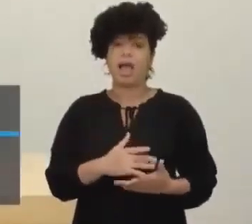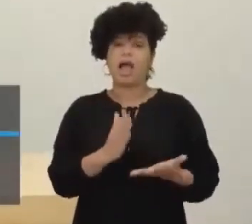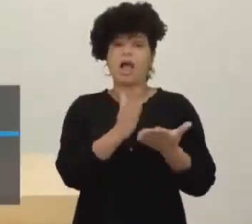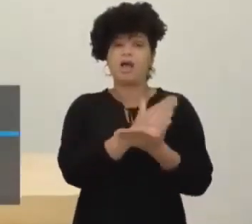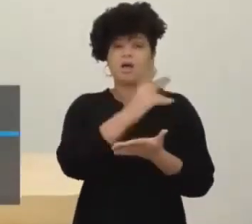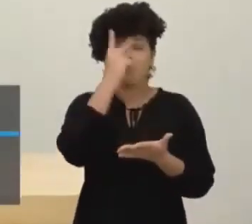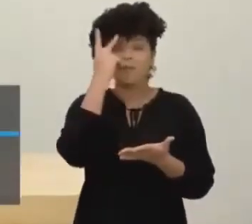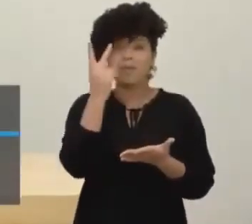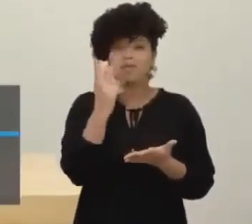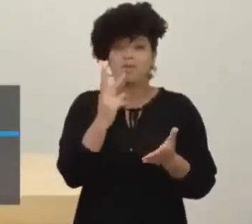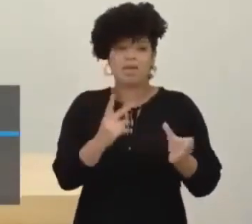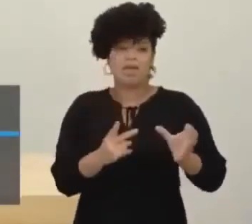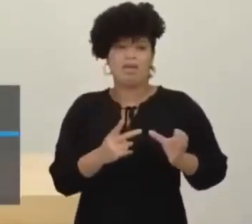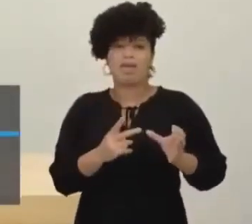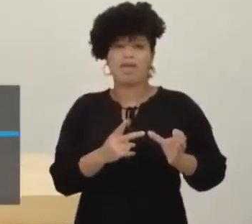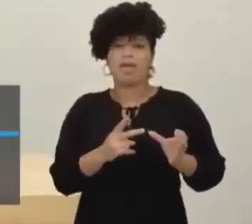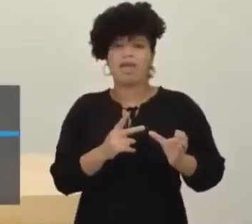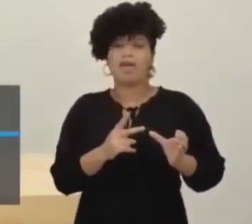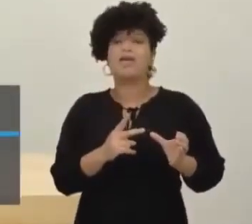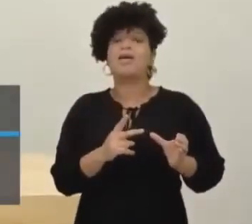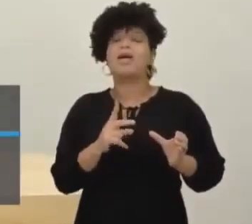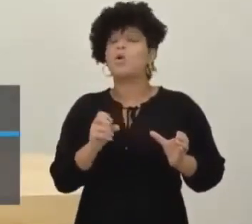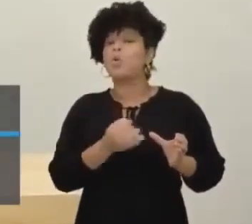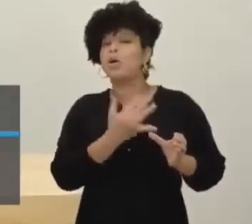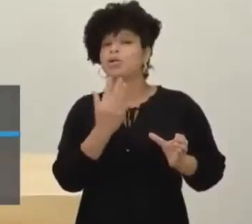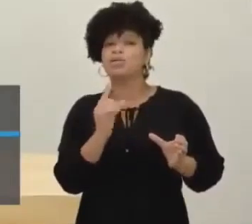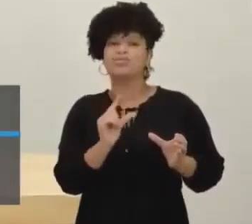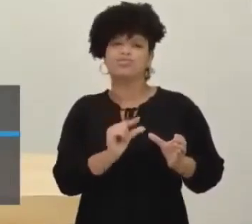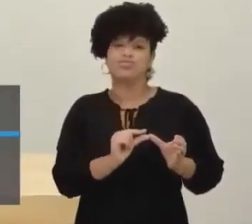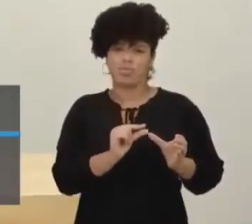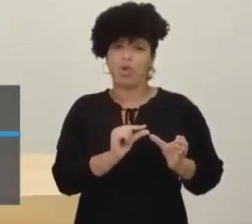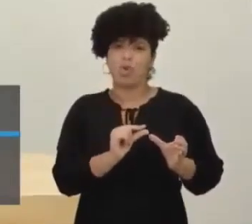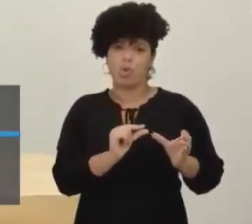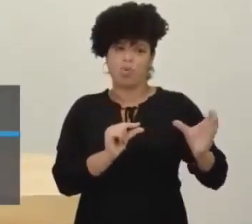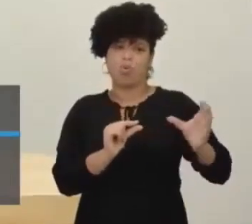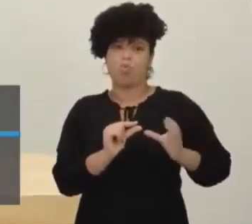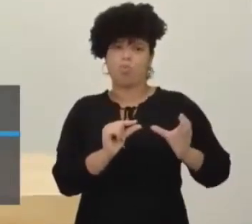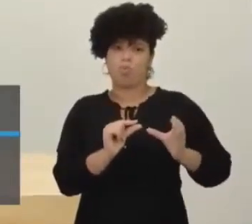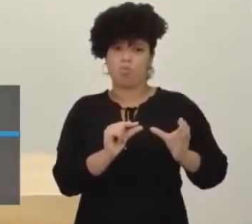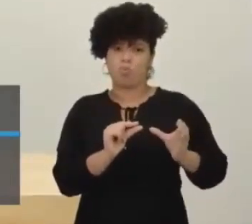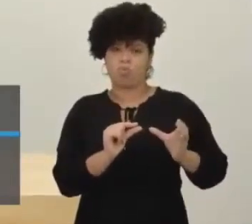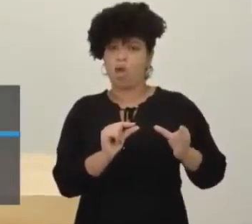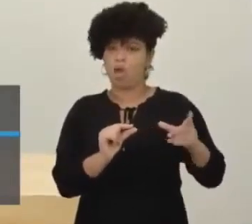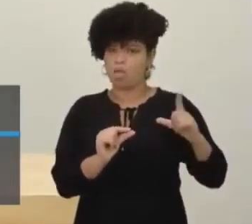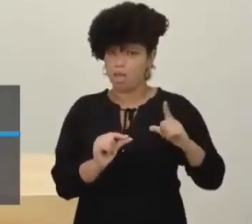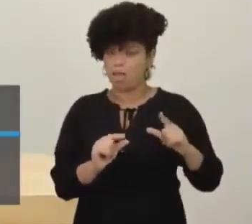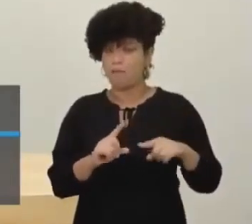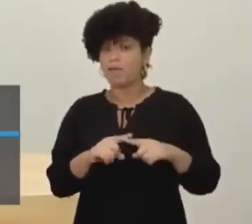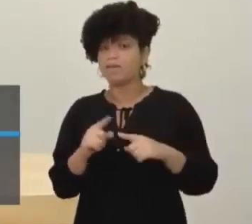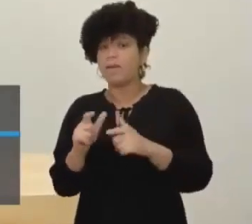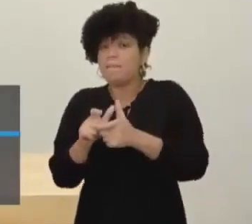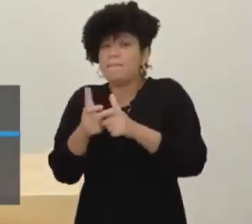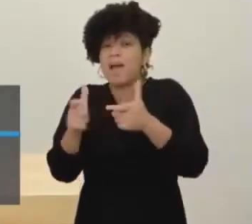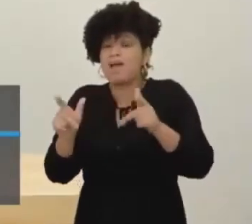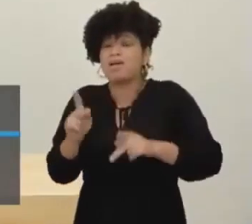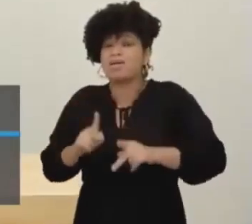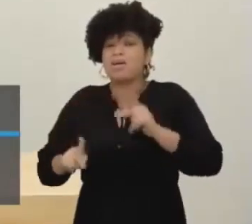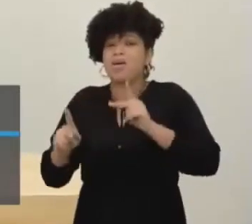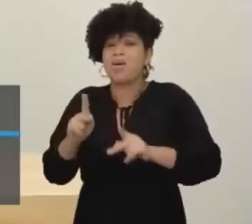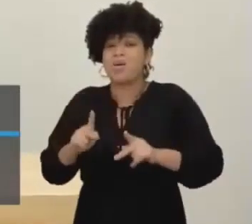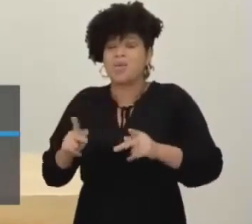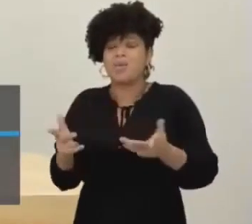bem discrepantes né de porcentagens de uma massa maior de população recebendo menos né e uma menor massa de população